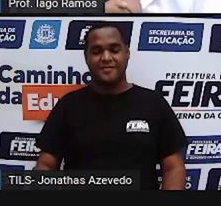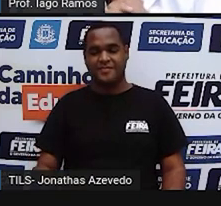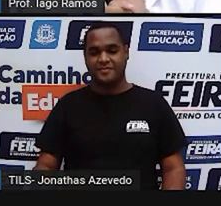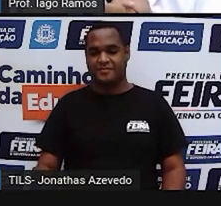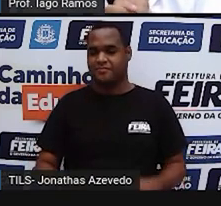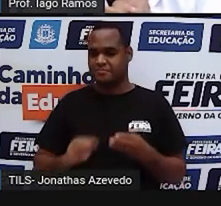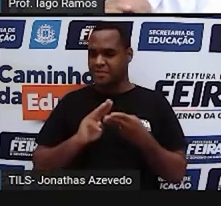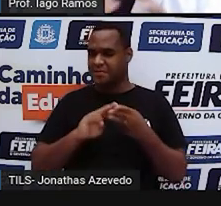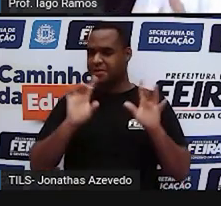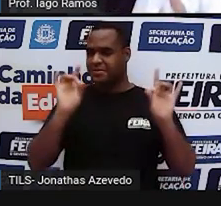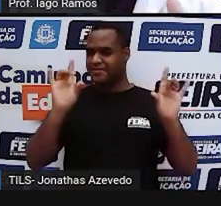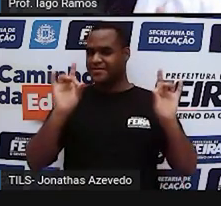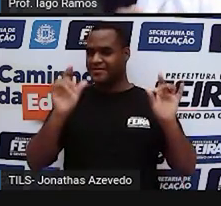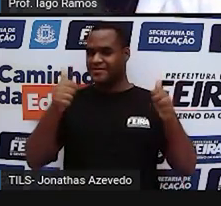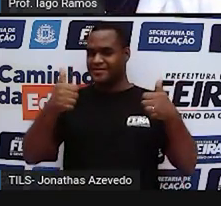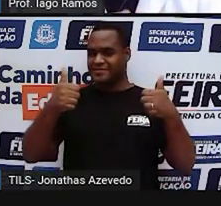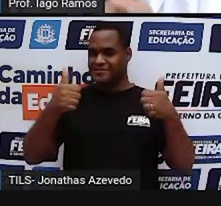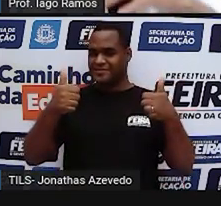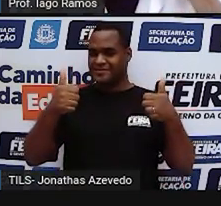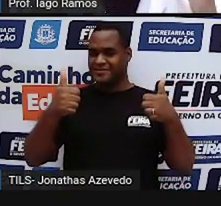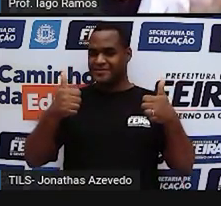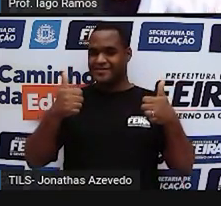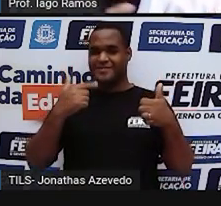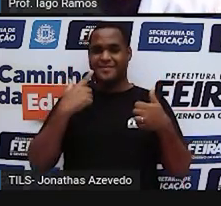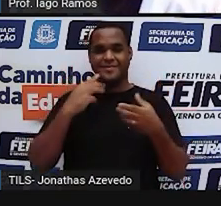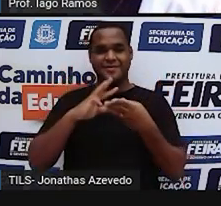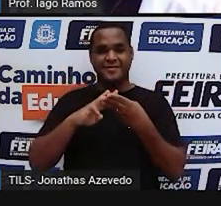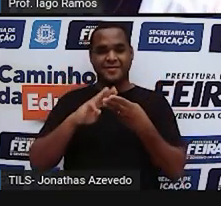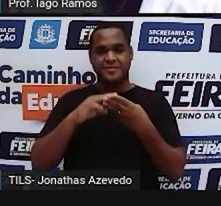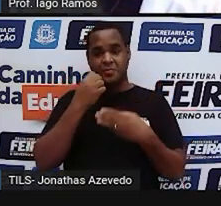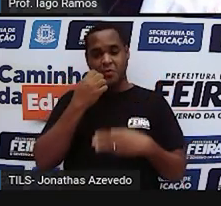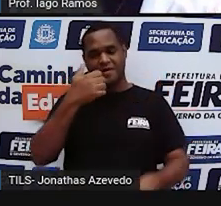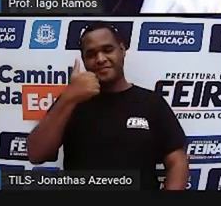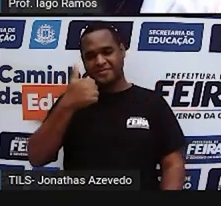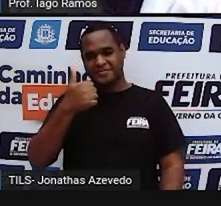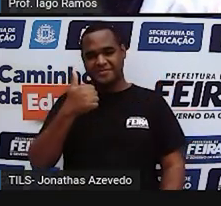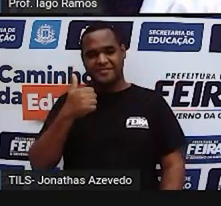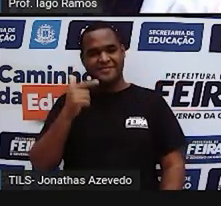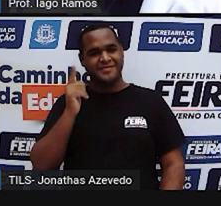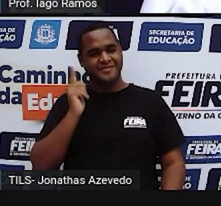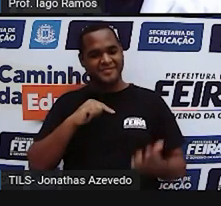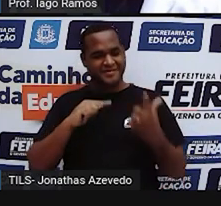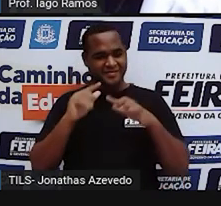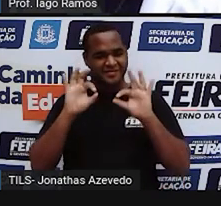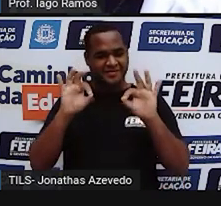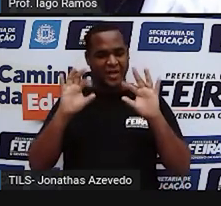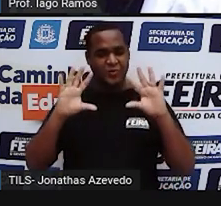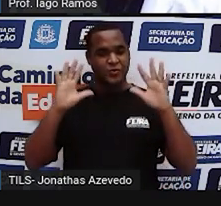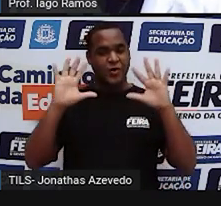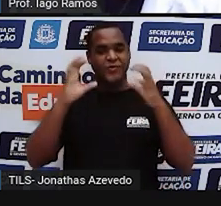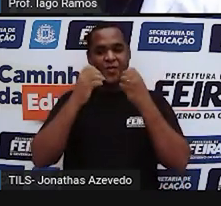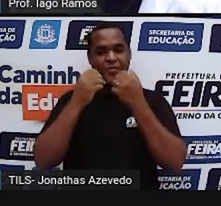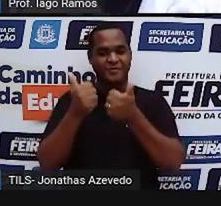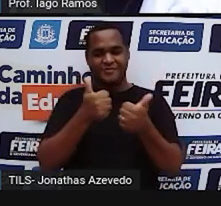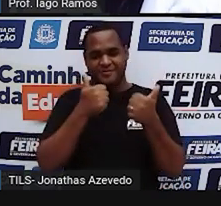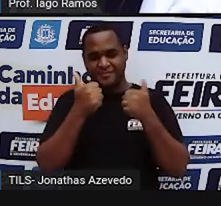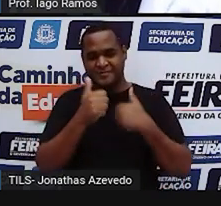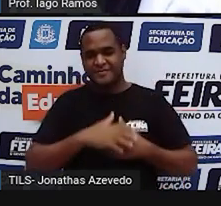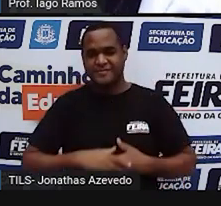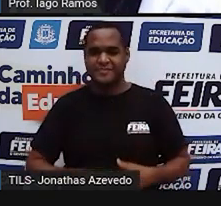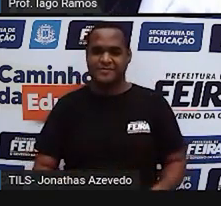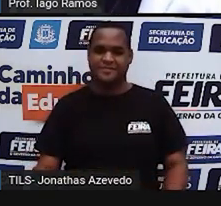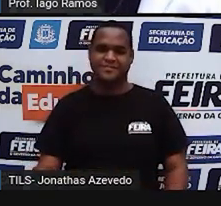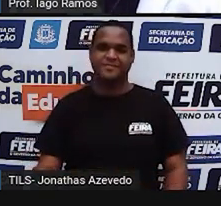matemática É massa né uma dividir isso de uma vez por todas né matemática é show de bola hahaha